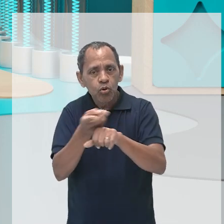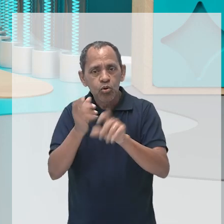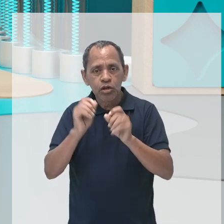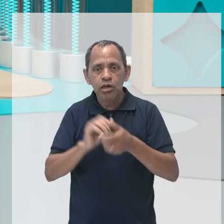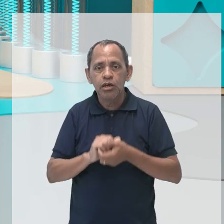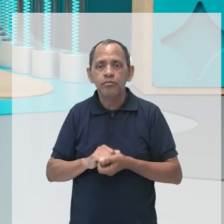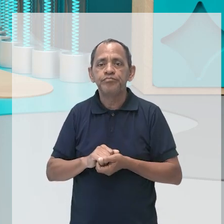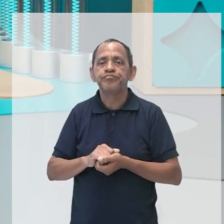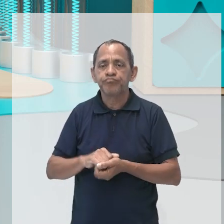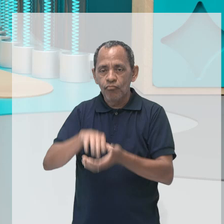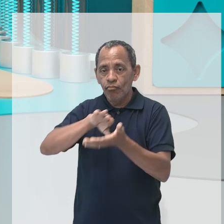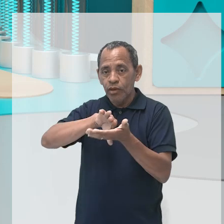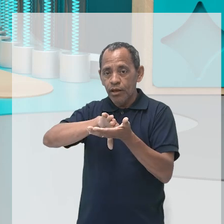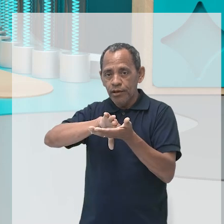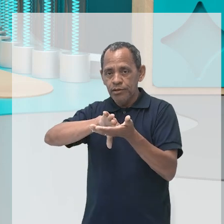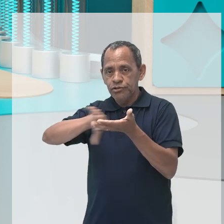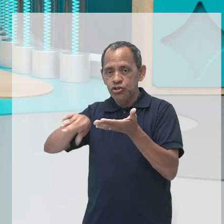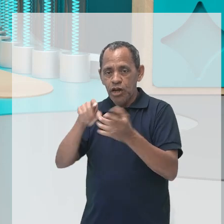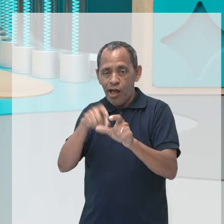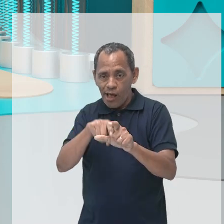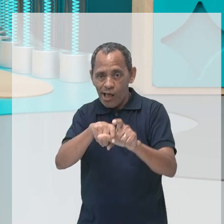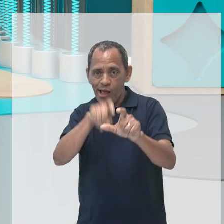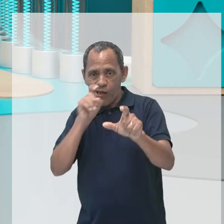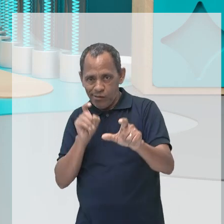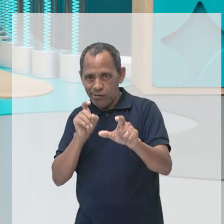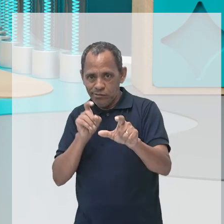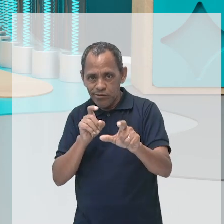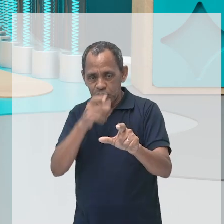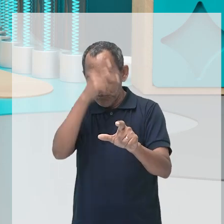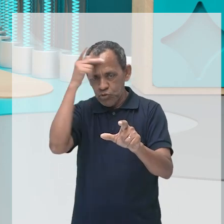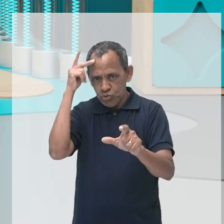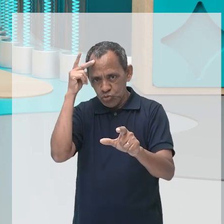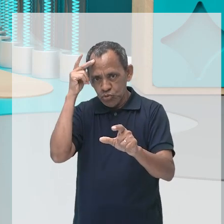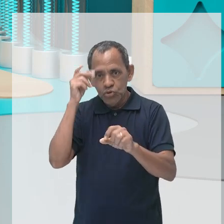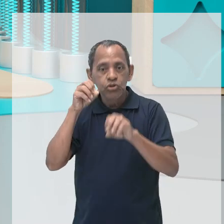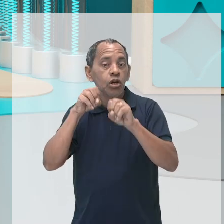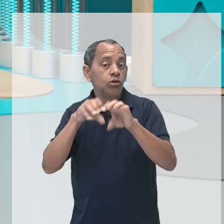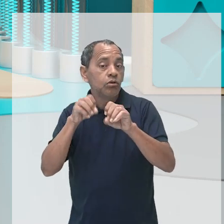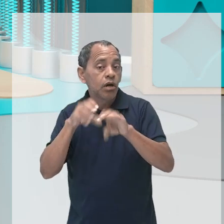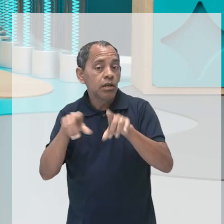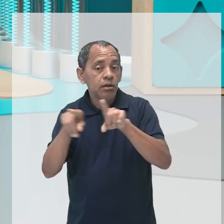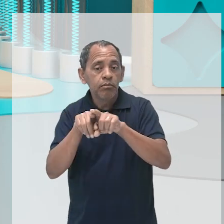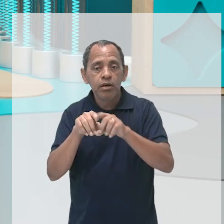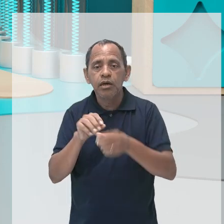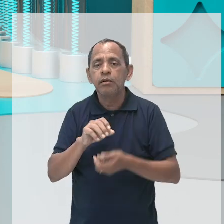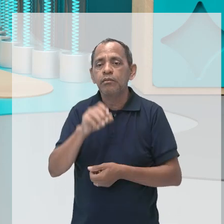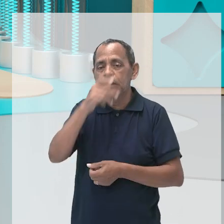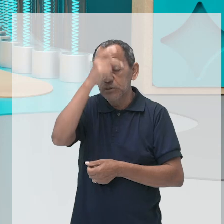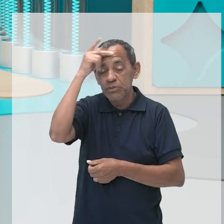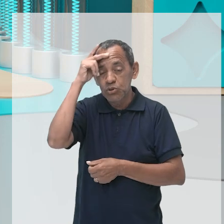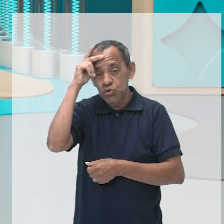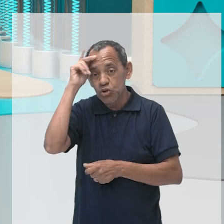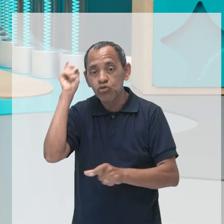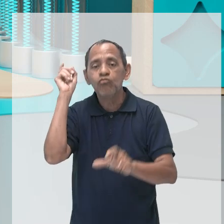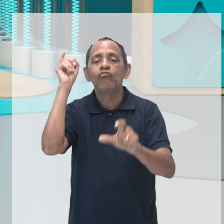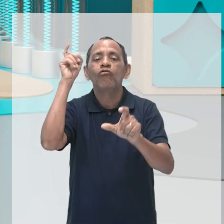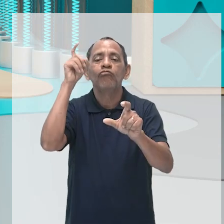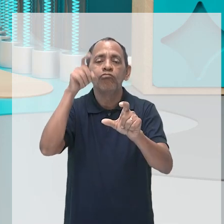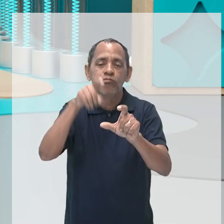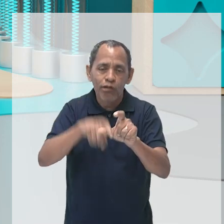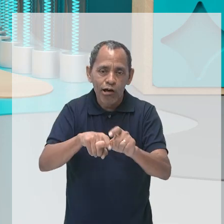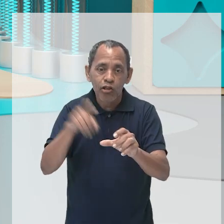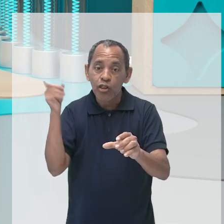as pessoas da dívida e educar financeiramente para que elas não voltassem para as dívidas. E ela teve